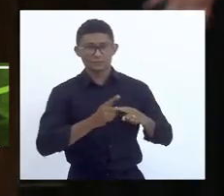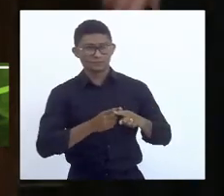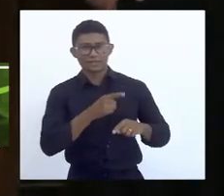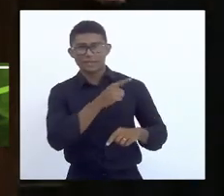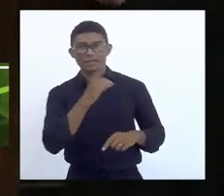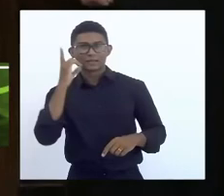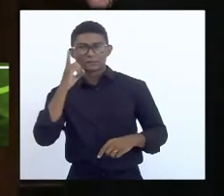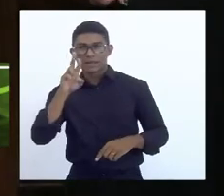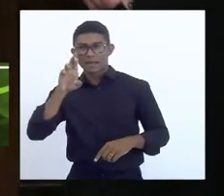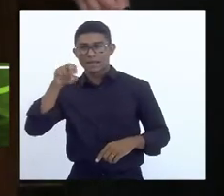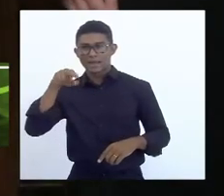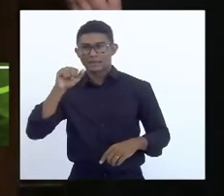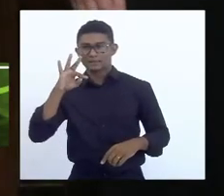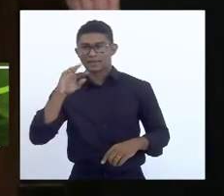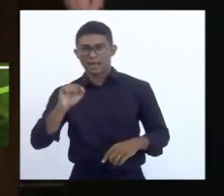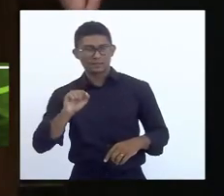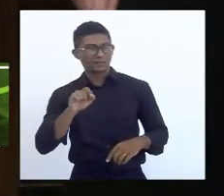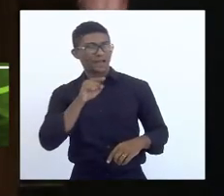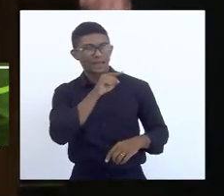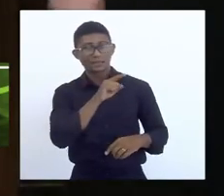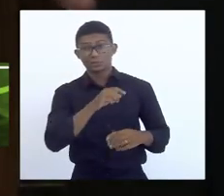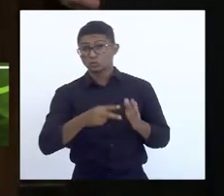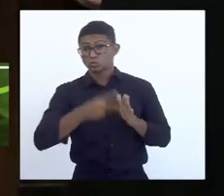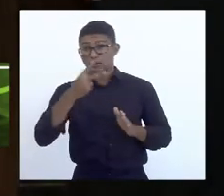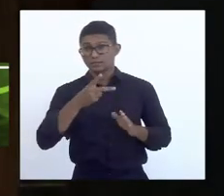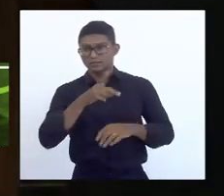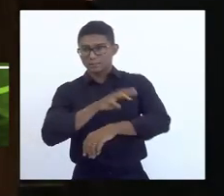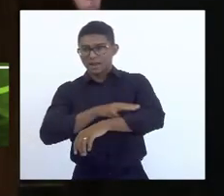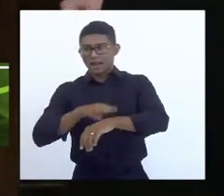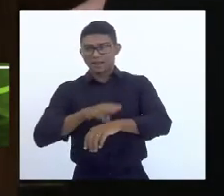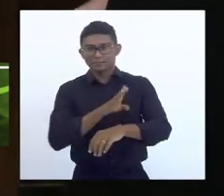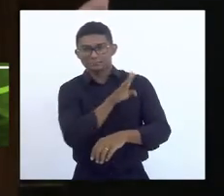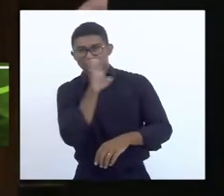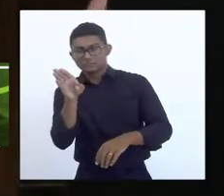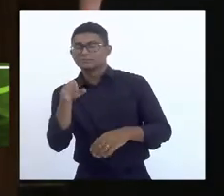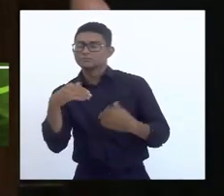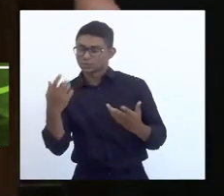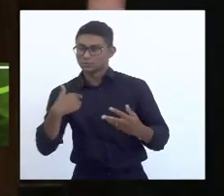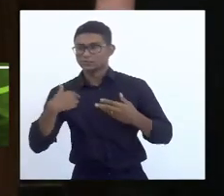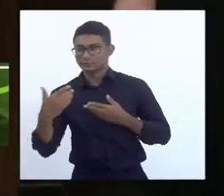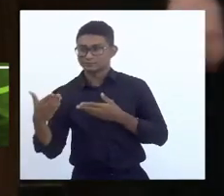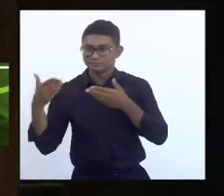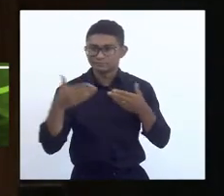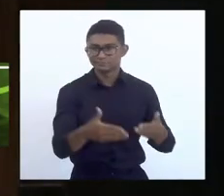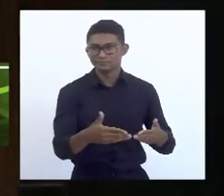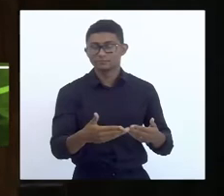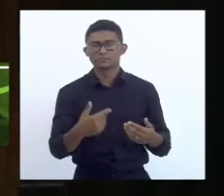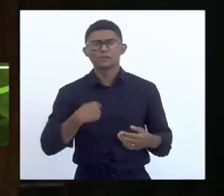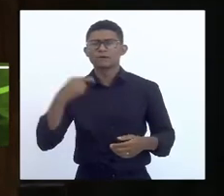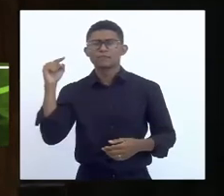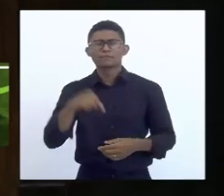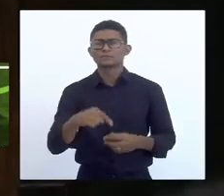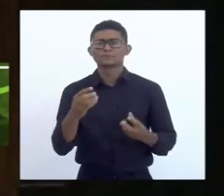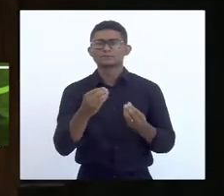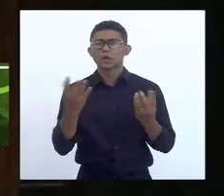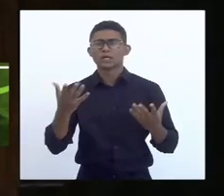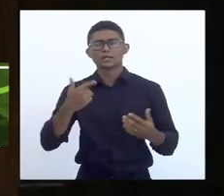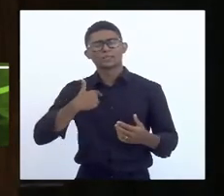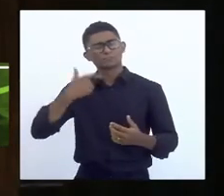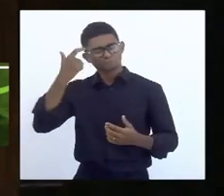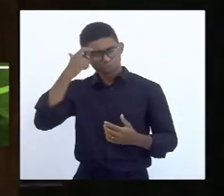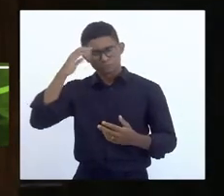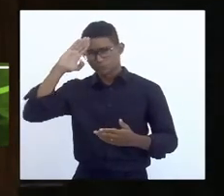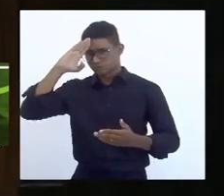não poderia não vir à Alerj. Vim aqui porque eu acredito na potência de mulheres